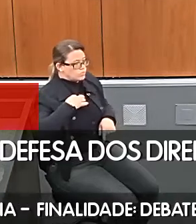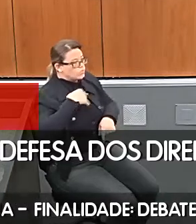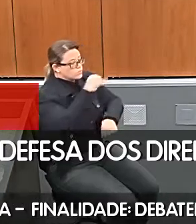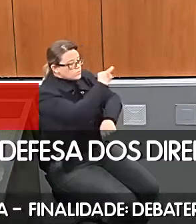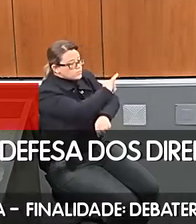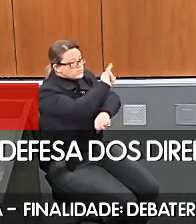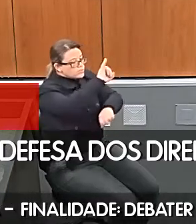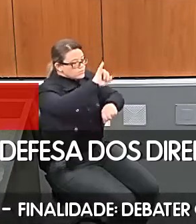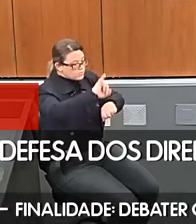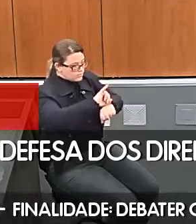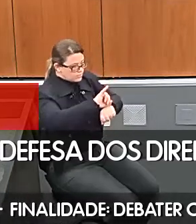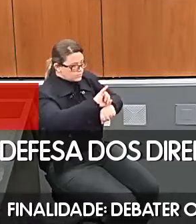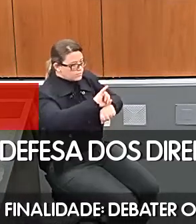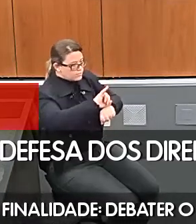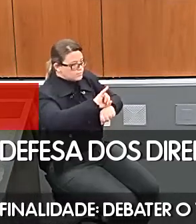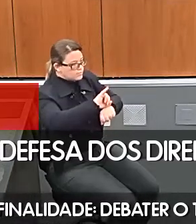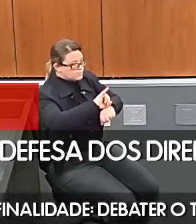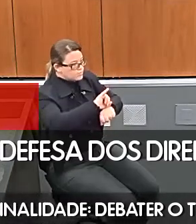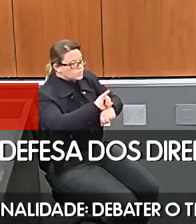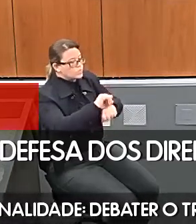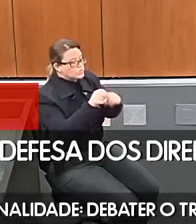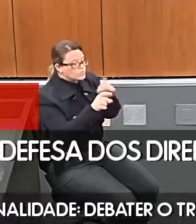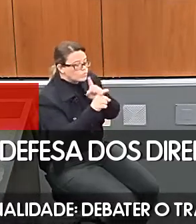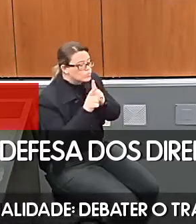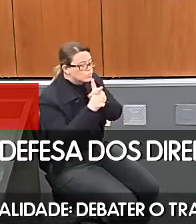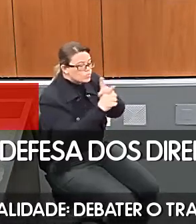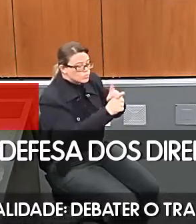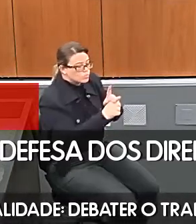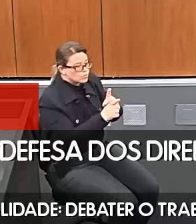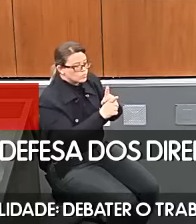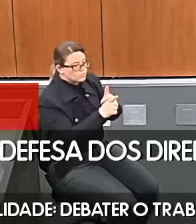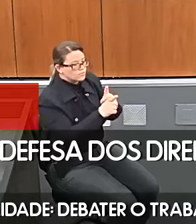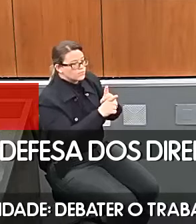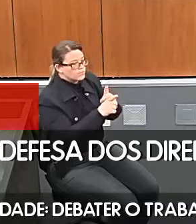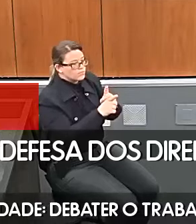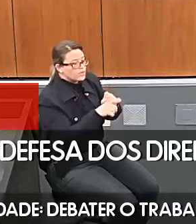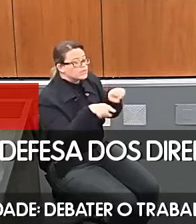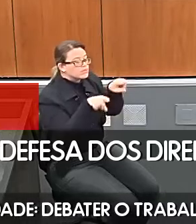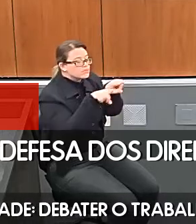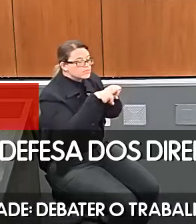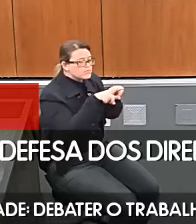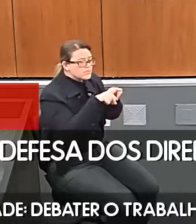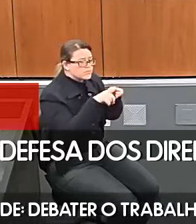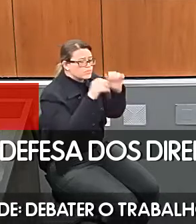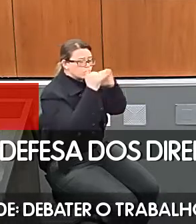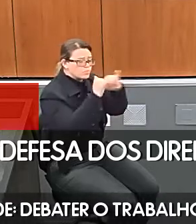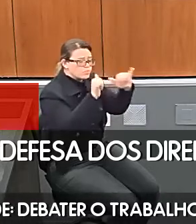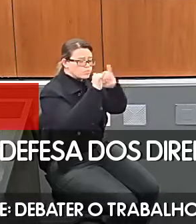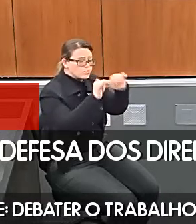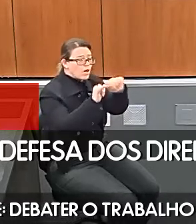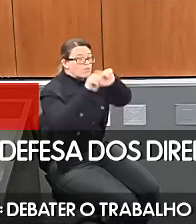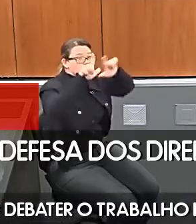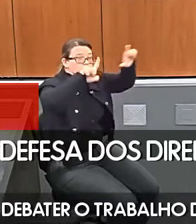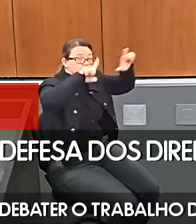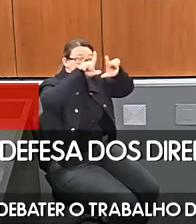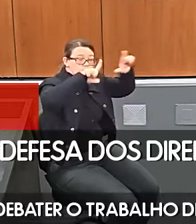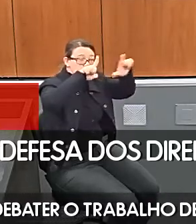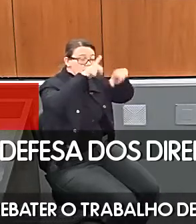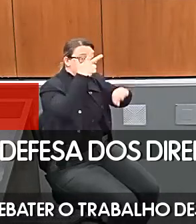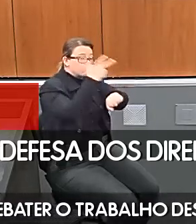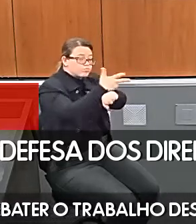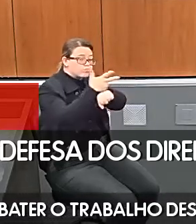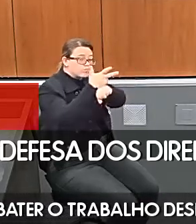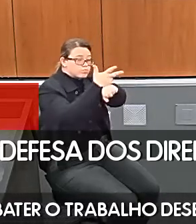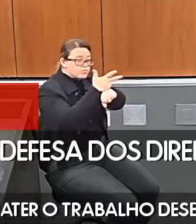vocês especialmente, mas o nosso trabalho está sendo também distribuído para toda Minas Gerais através da